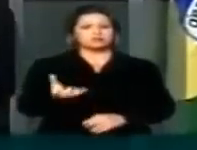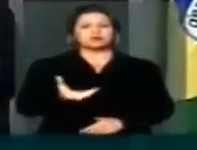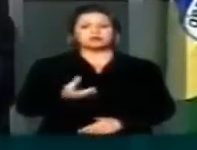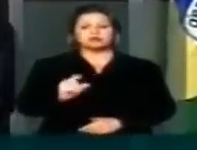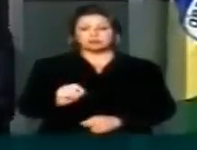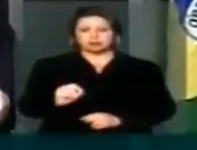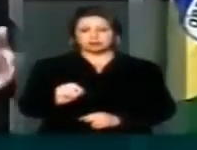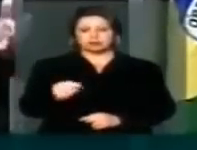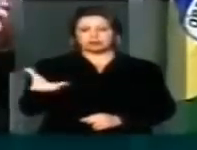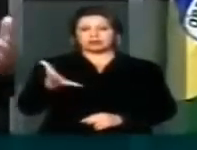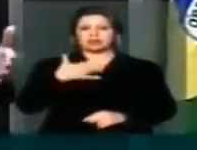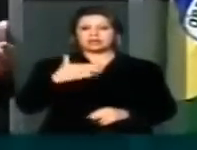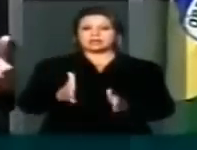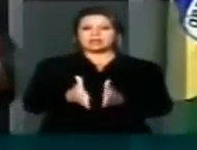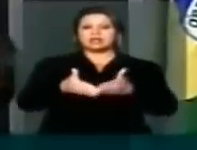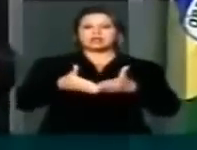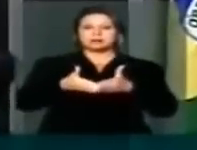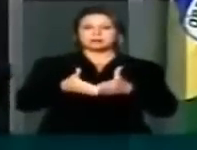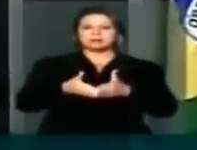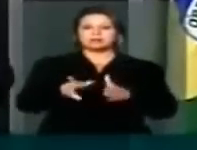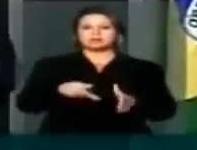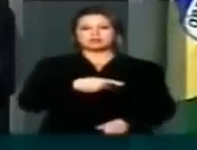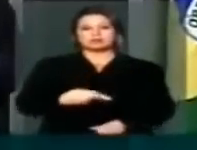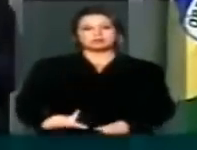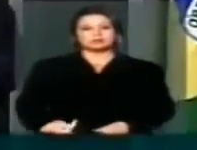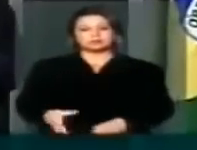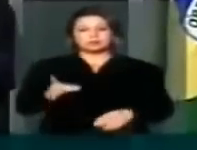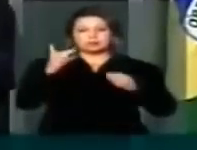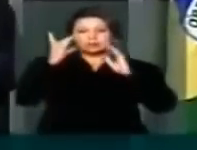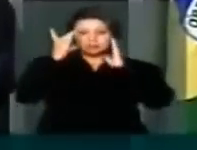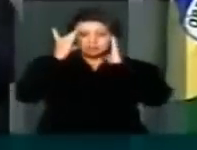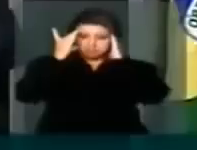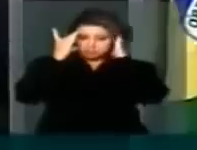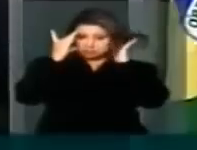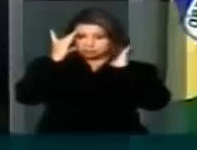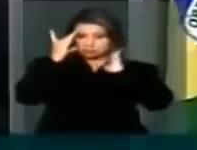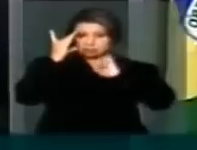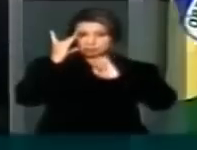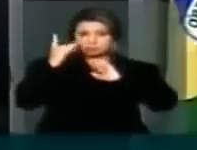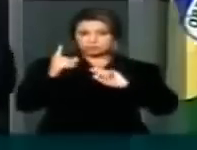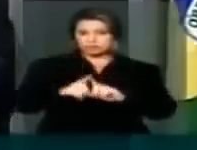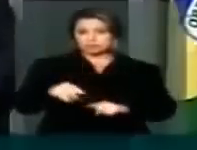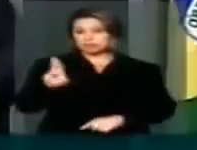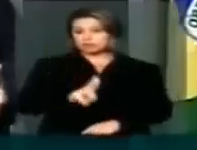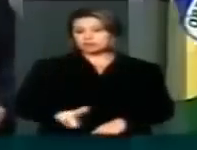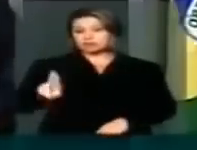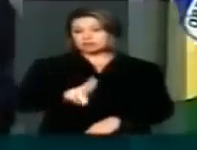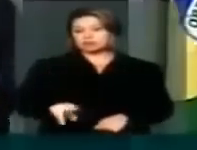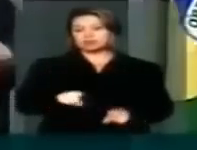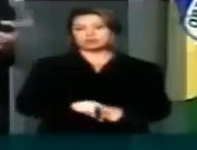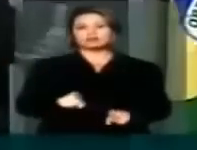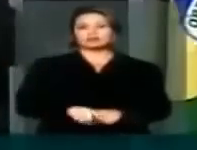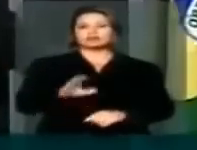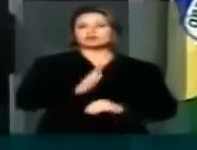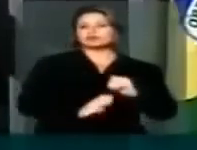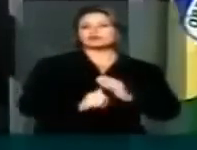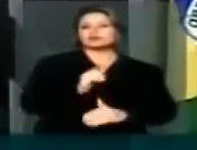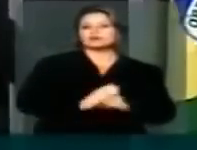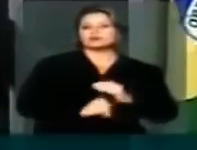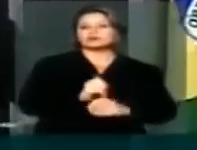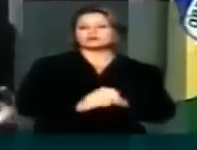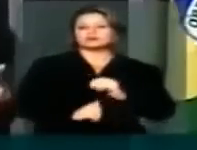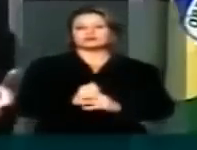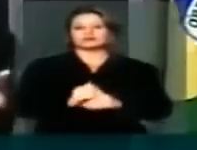deseja? Deseja implorar à presidente Dilma que ela não use o caminhoneiro ou o profissional